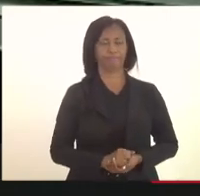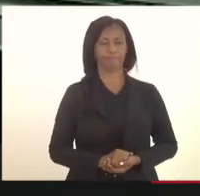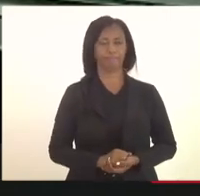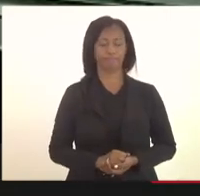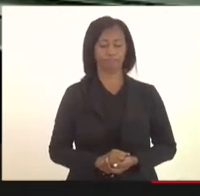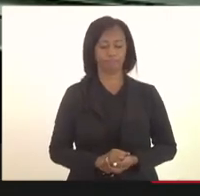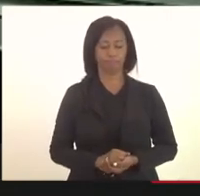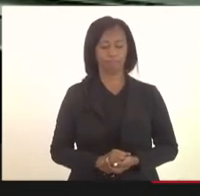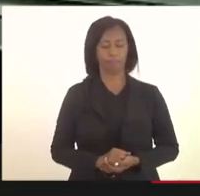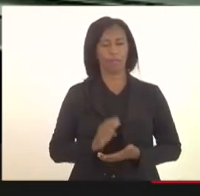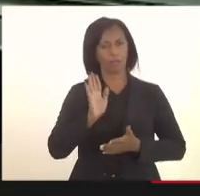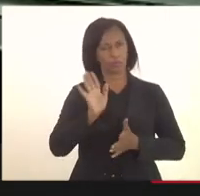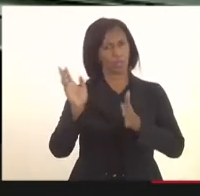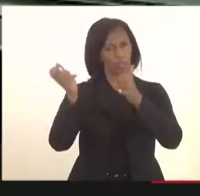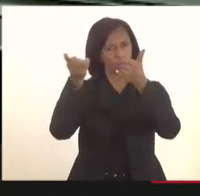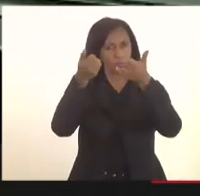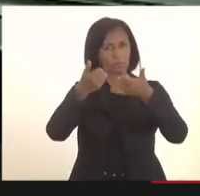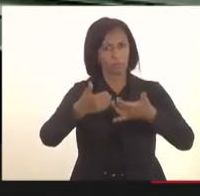Então, dito isso,